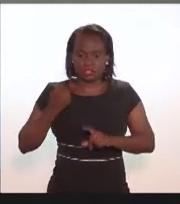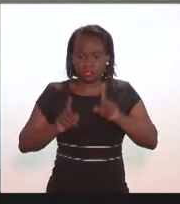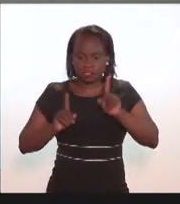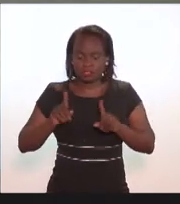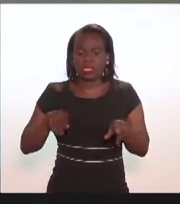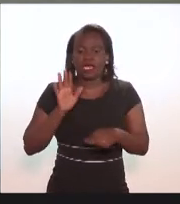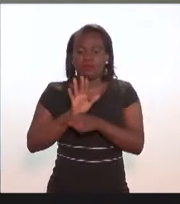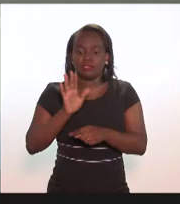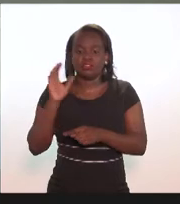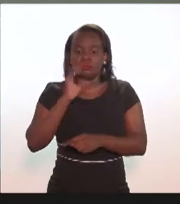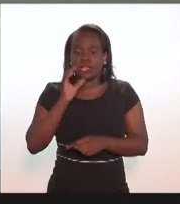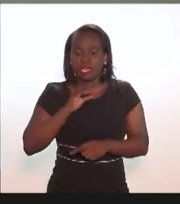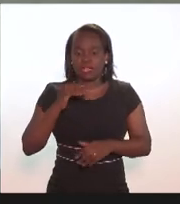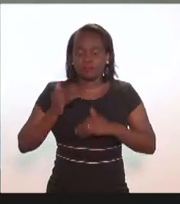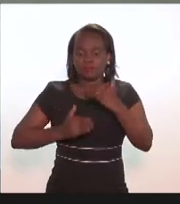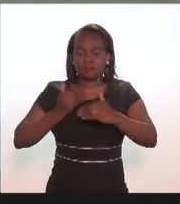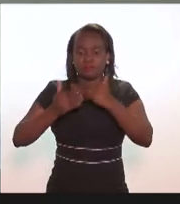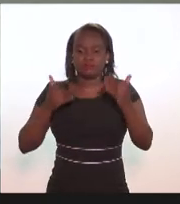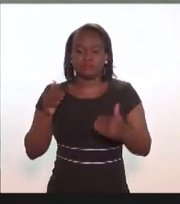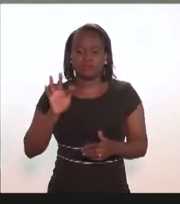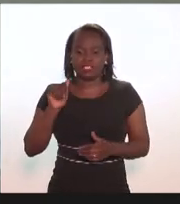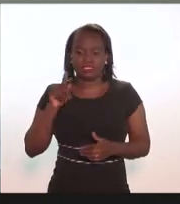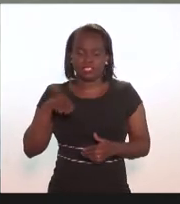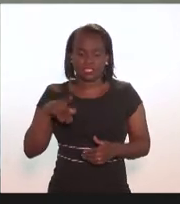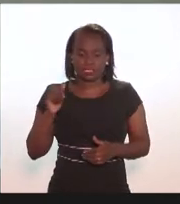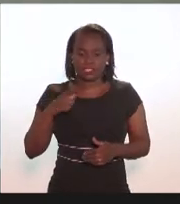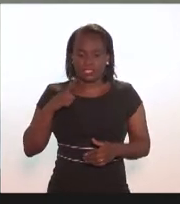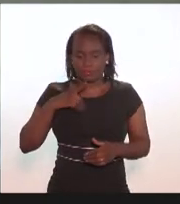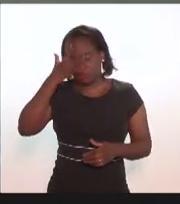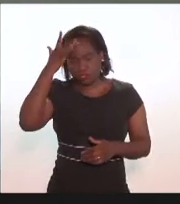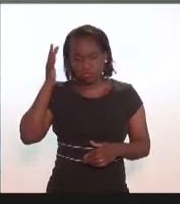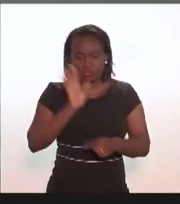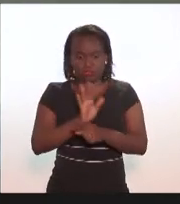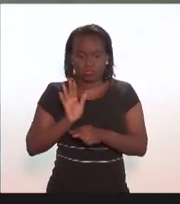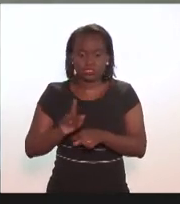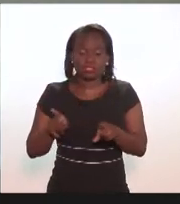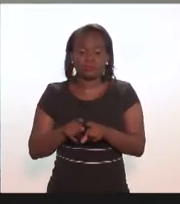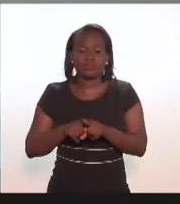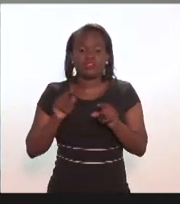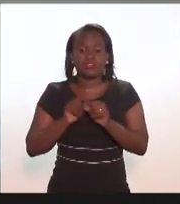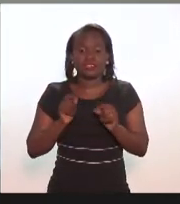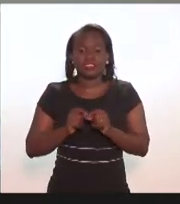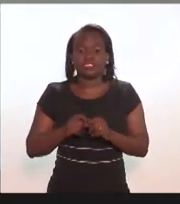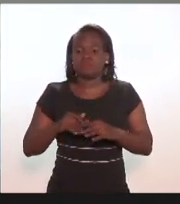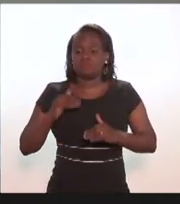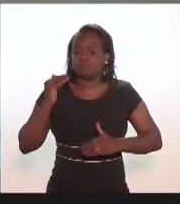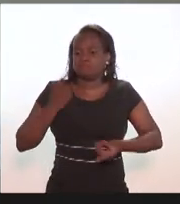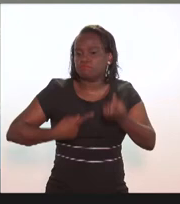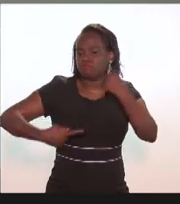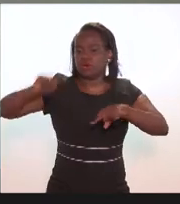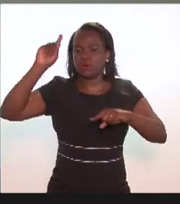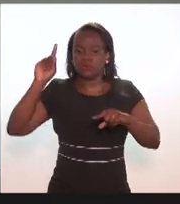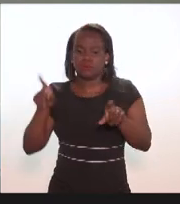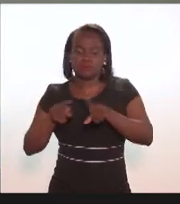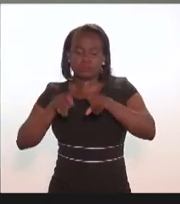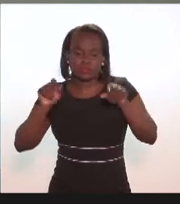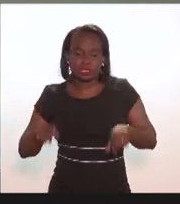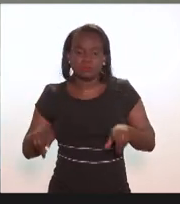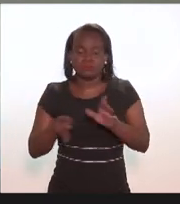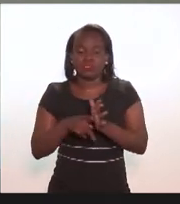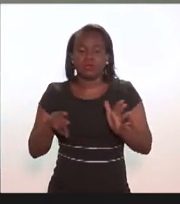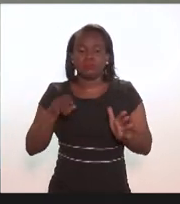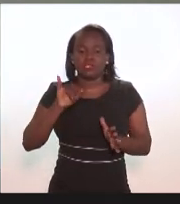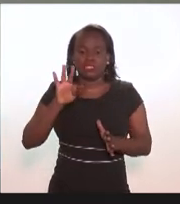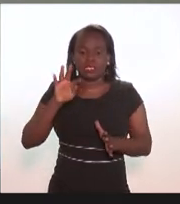dos processos hoje que a Fazenda tem perante os contribuintes. Vamos fazer também um grande upgrade do sistema do ITD. Esse